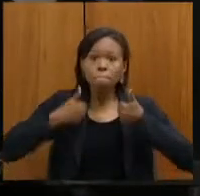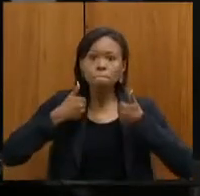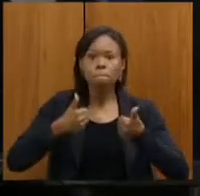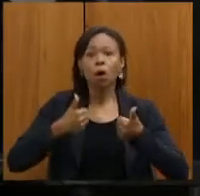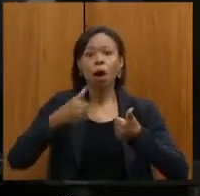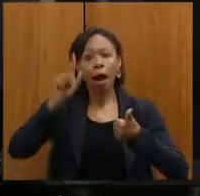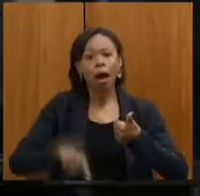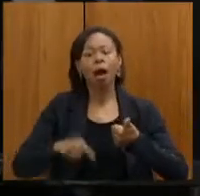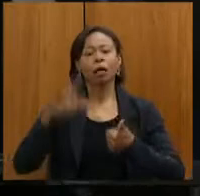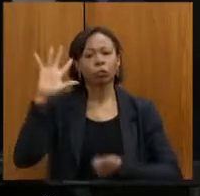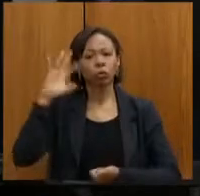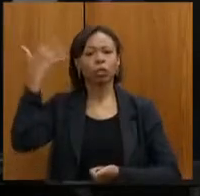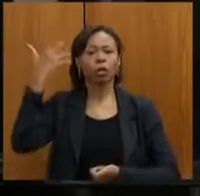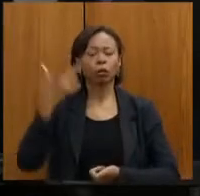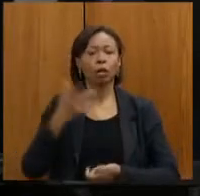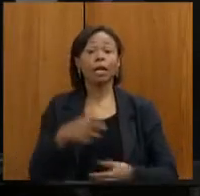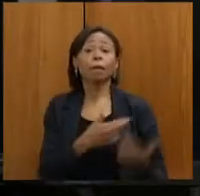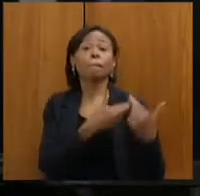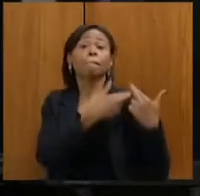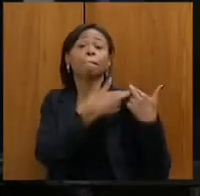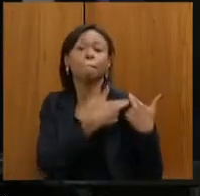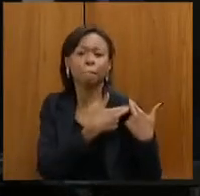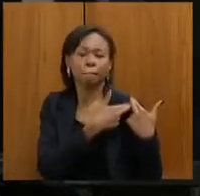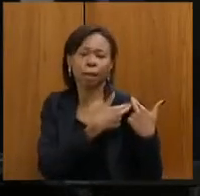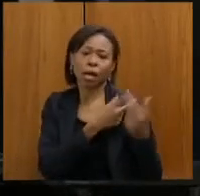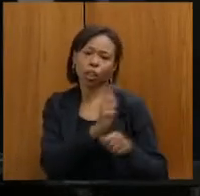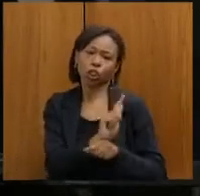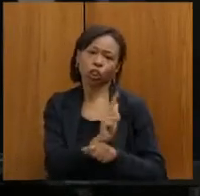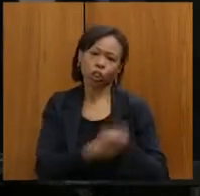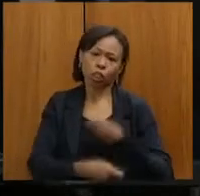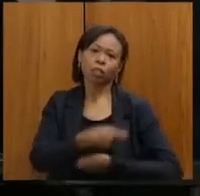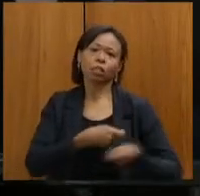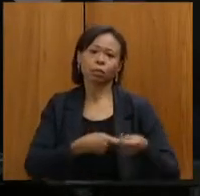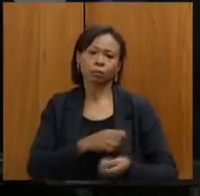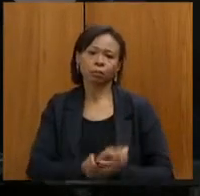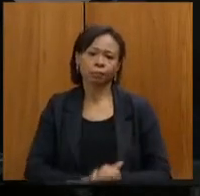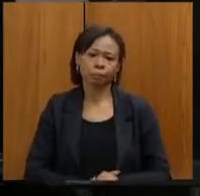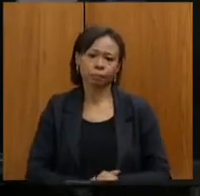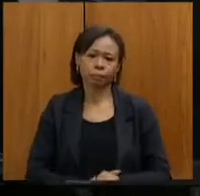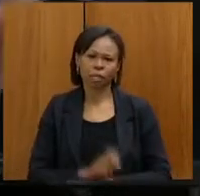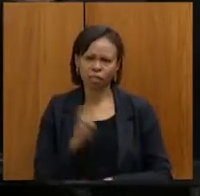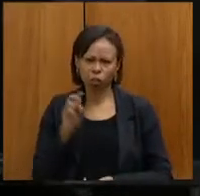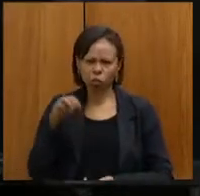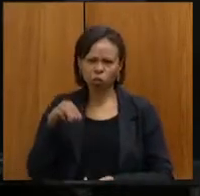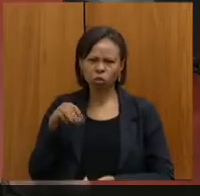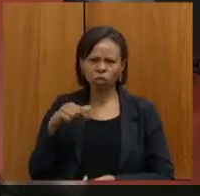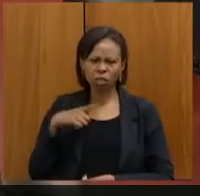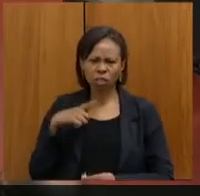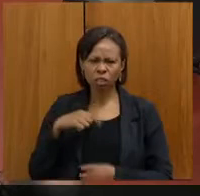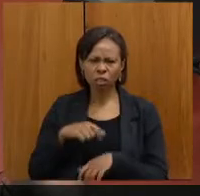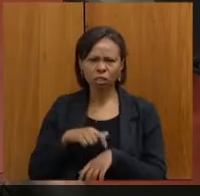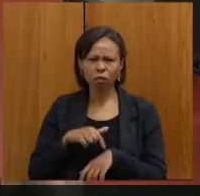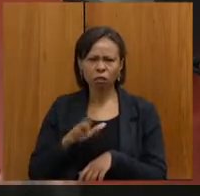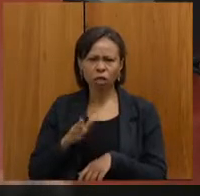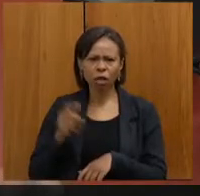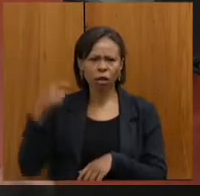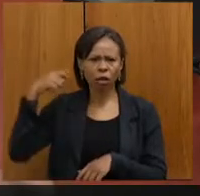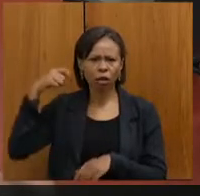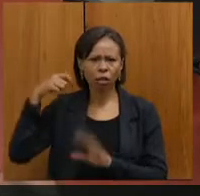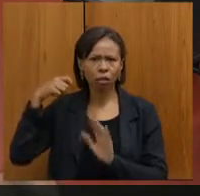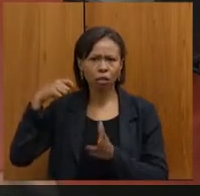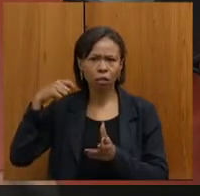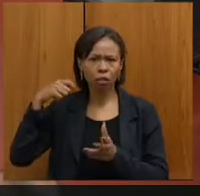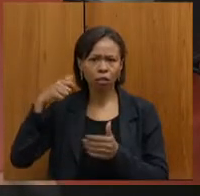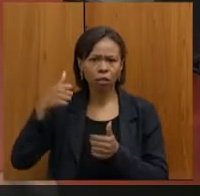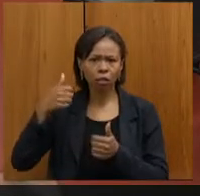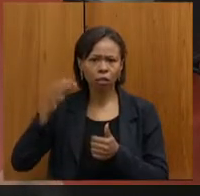a responsabilidade de gestão termina é cinco minutos eu tive que a campanha deram cinco minutos é